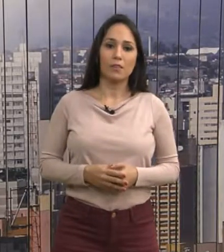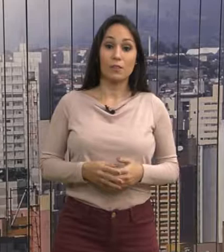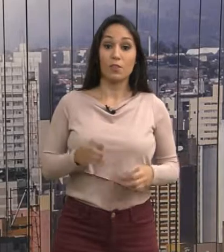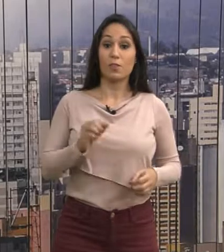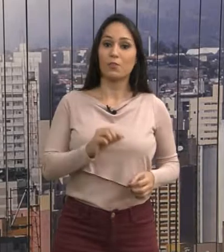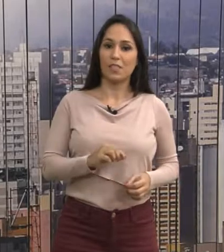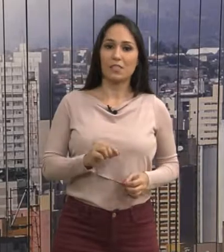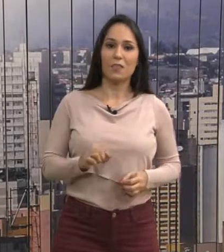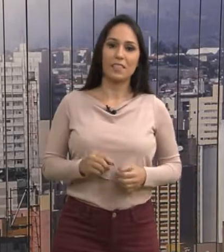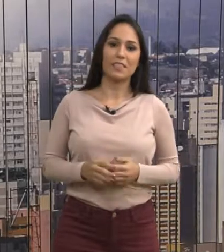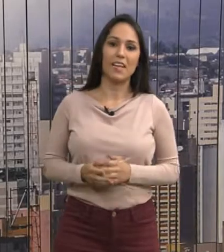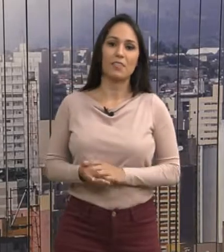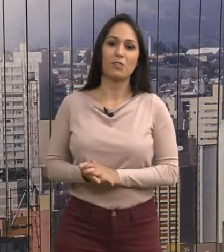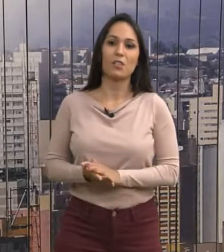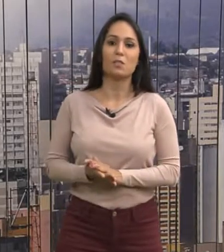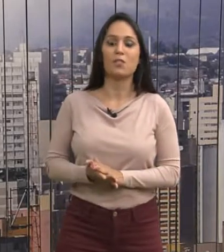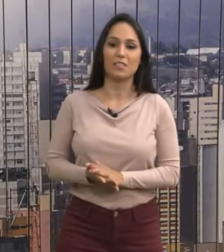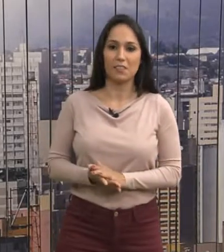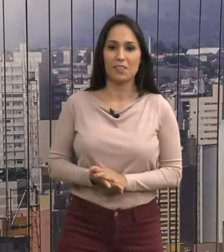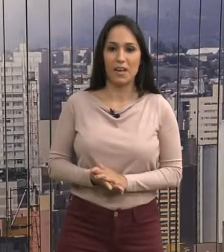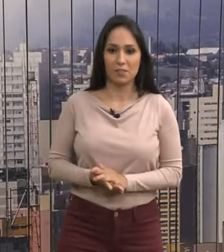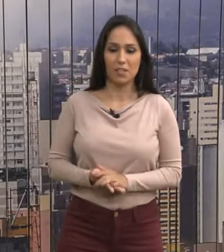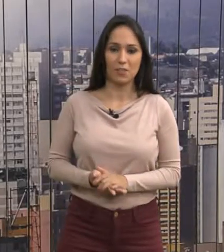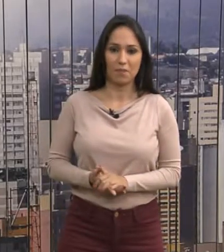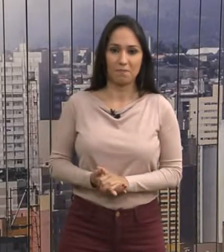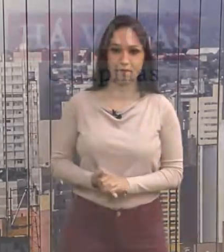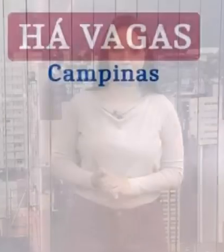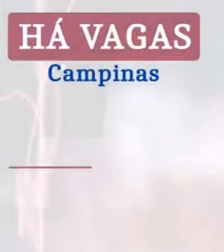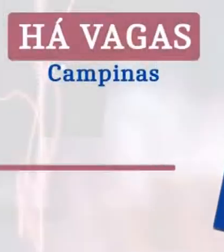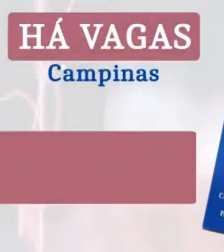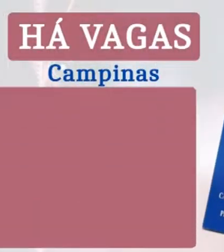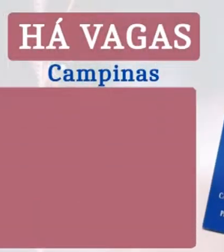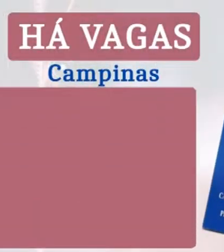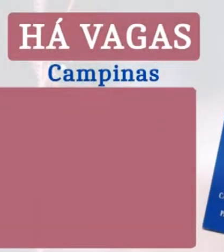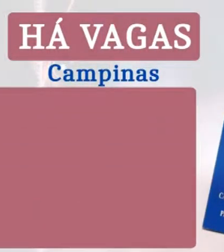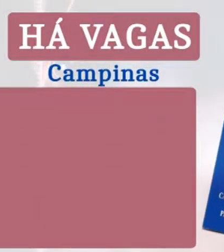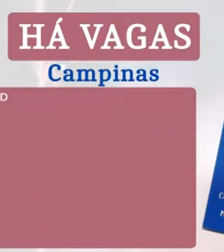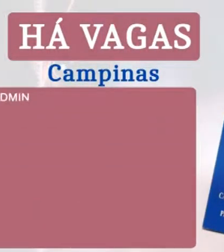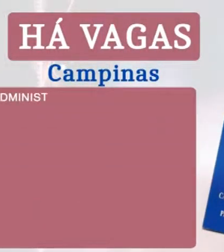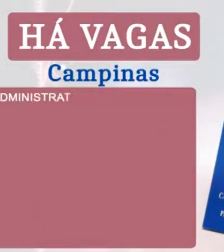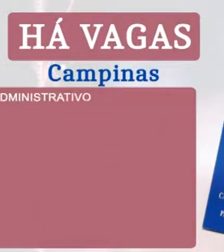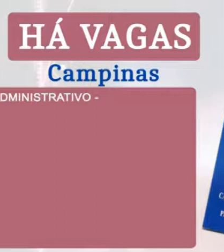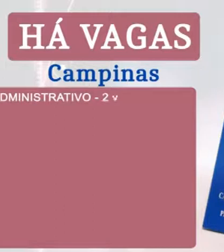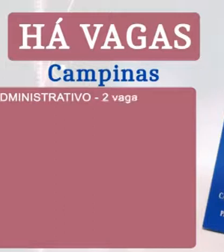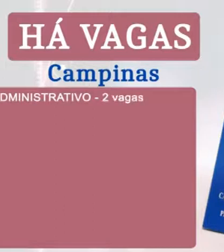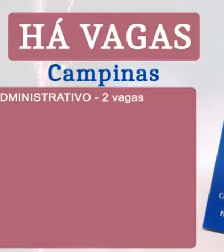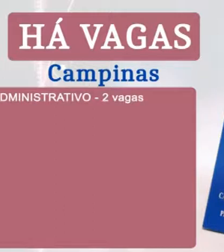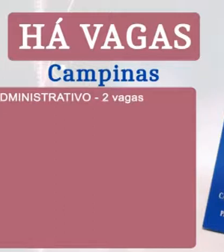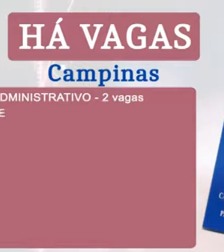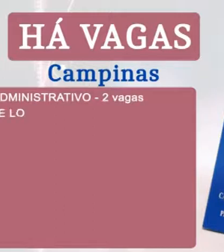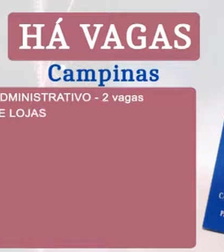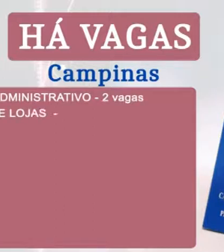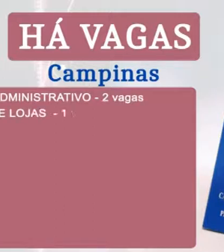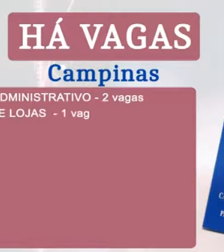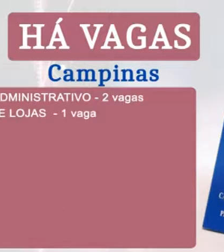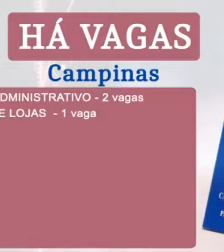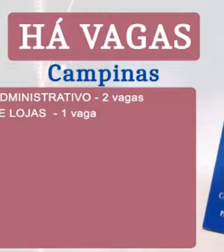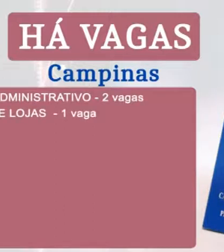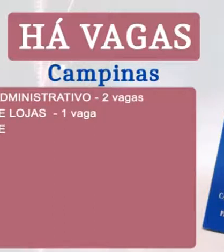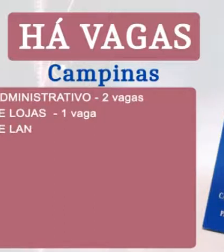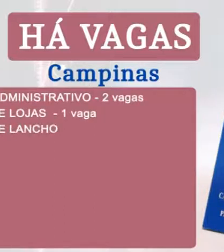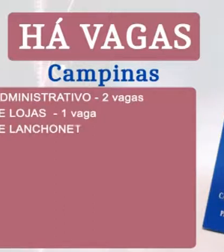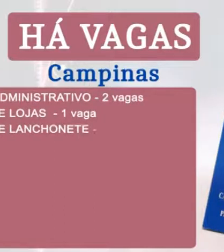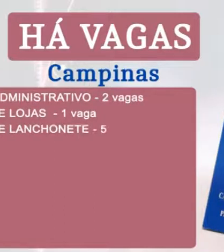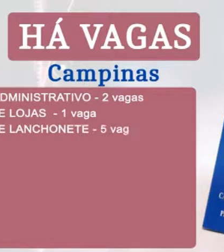1909 157 e dois mil e seiscentos reais olha só as vagas são para assistente administrativo atendente de lojas